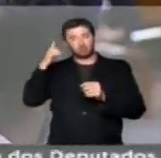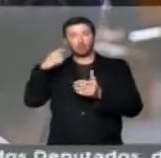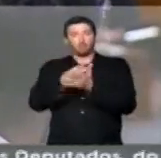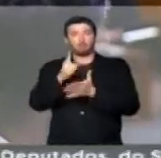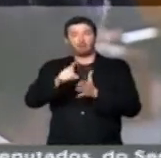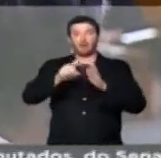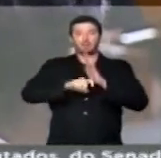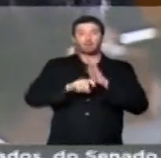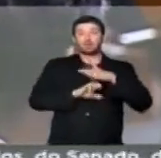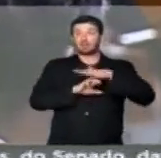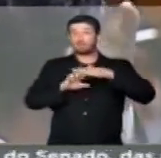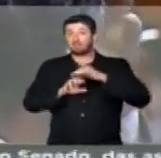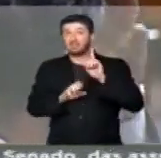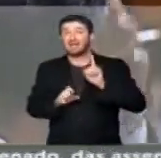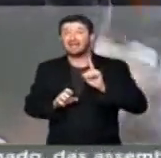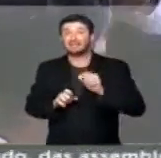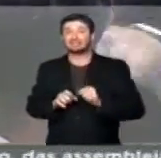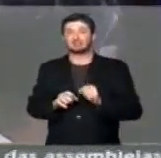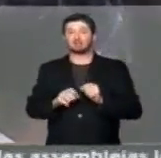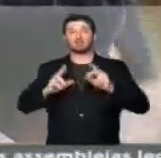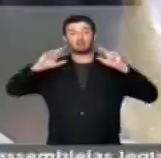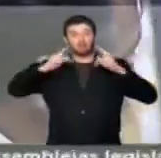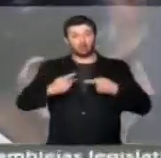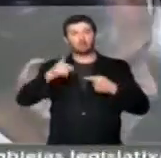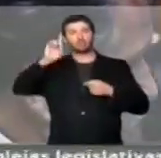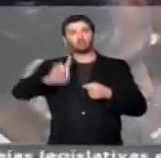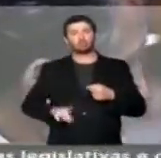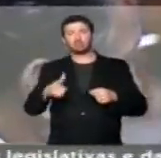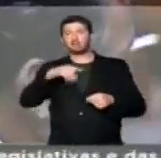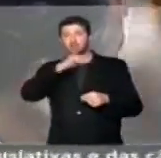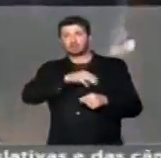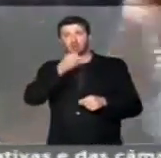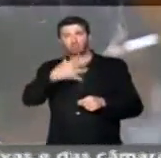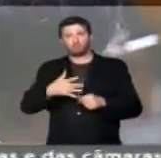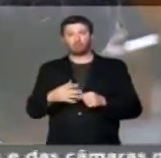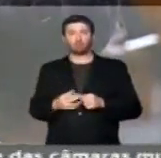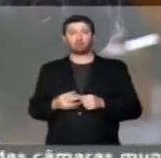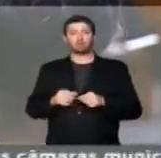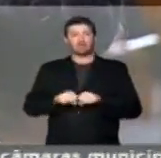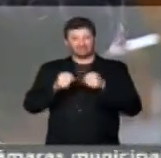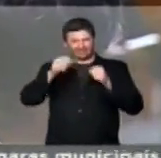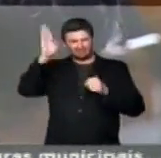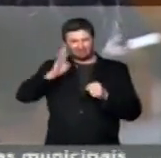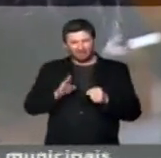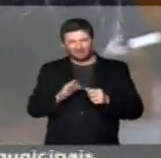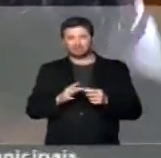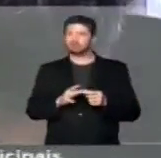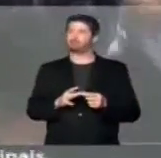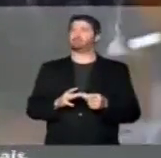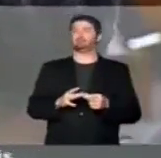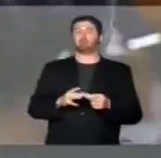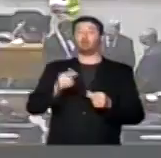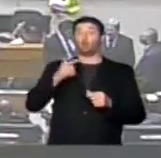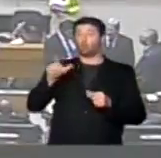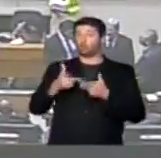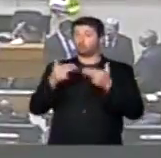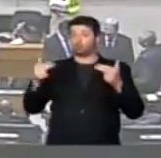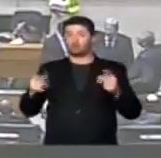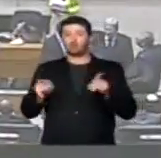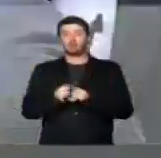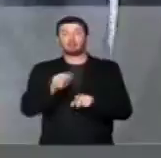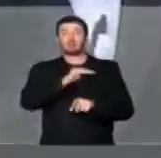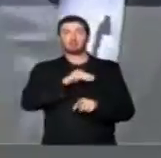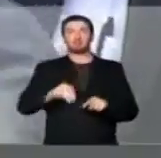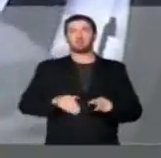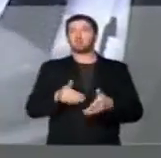grandes empresas, que reconheceu o direito a salários dignos, que isso é quebrar o Brasil. Outra história é